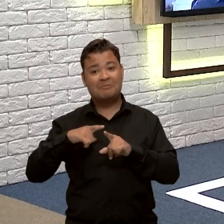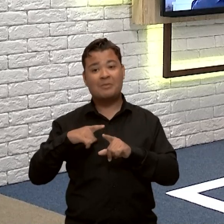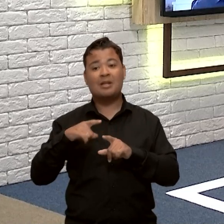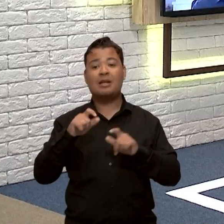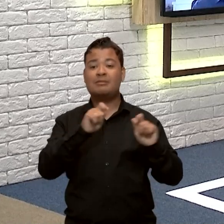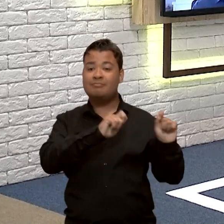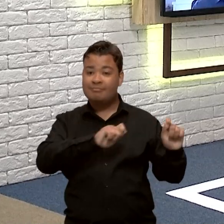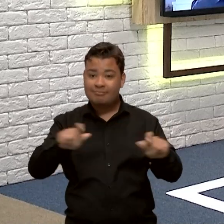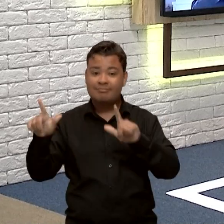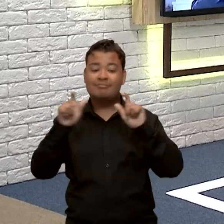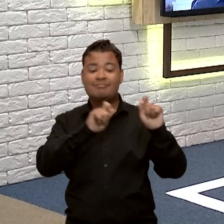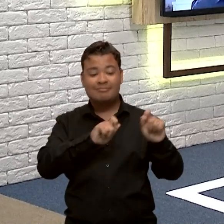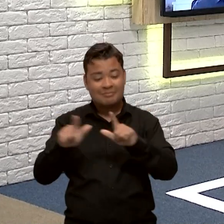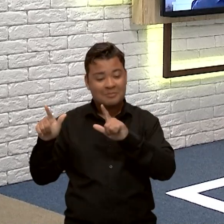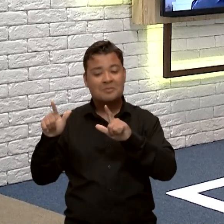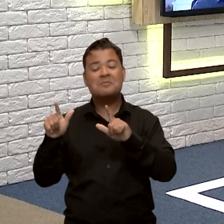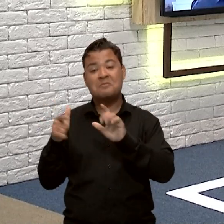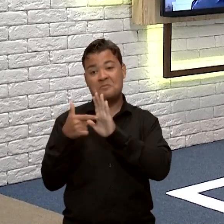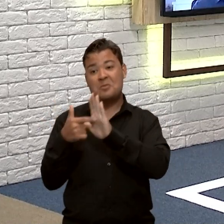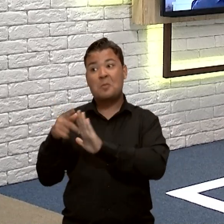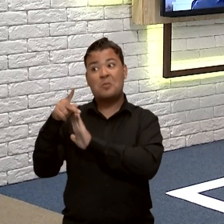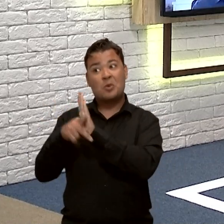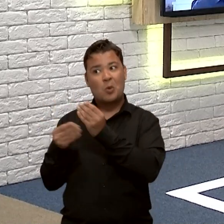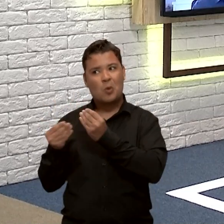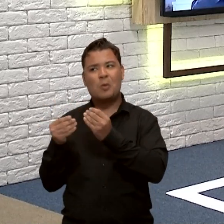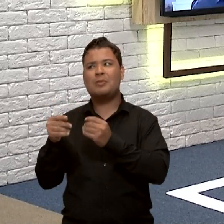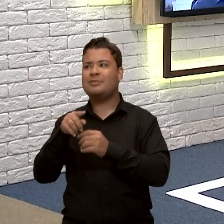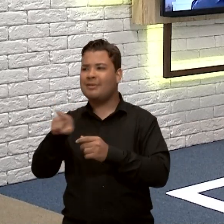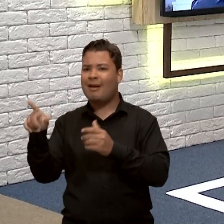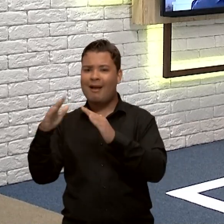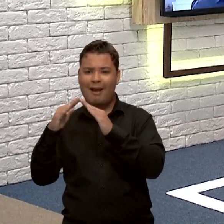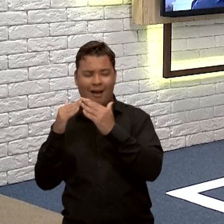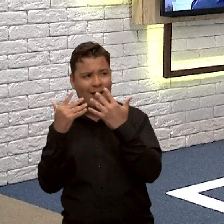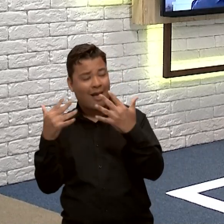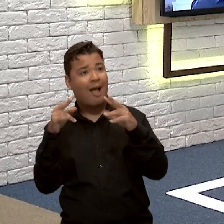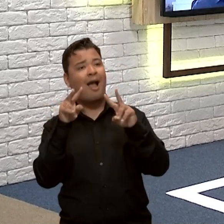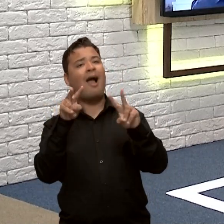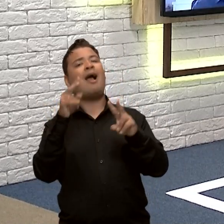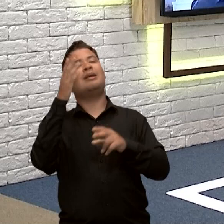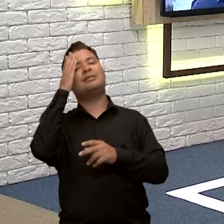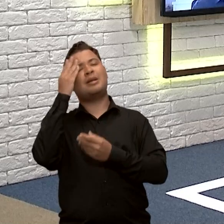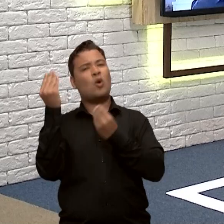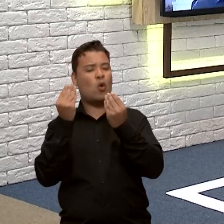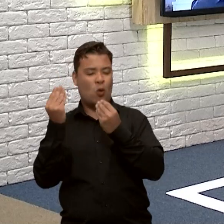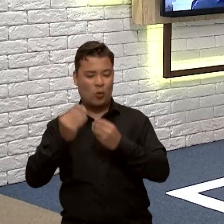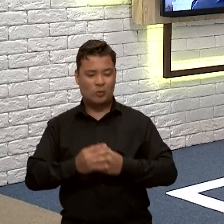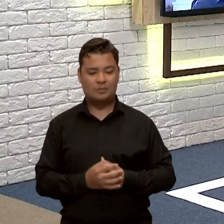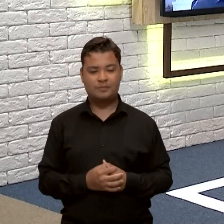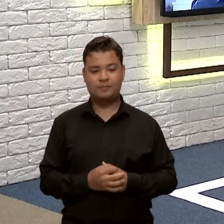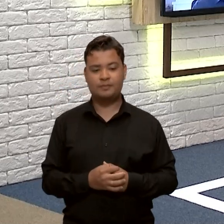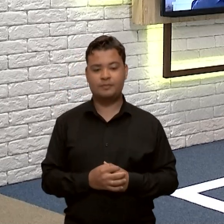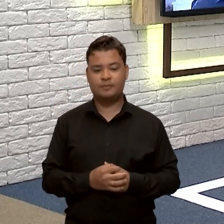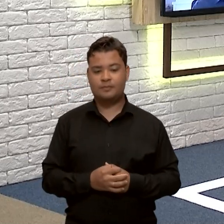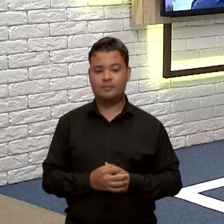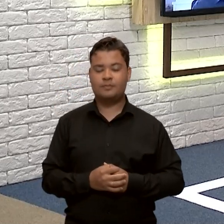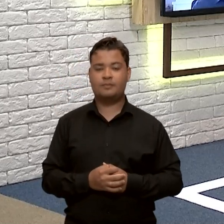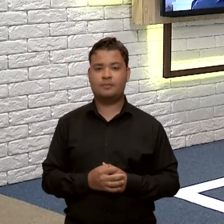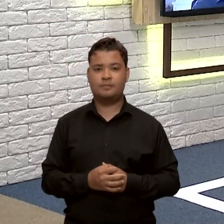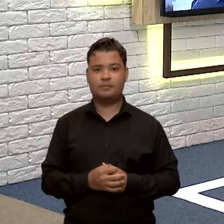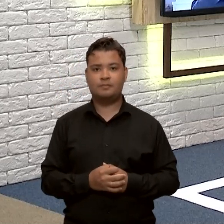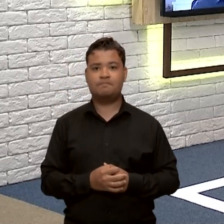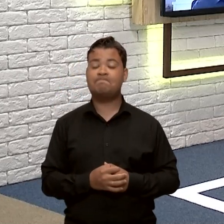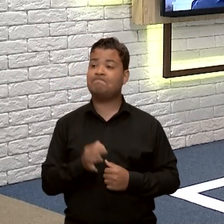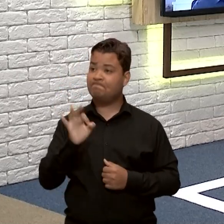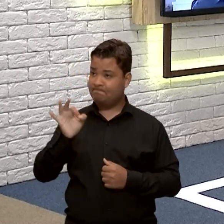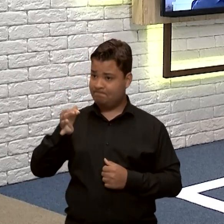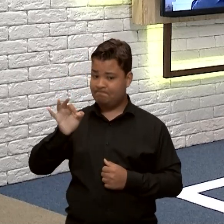do projeto para você ir conhecendo a realidade desses catadores e catadoras. É isso mesmo,